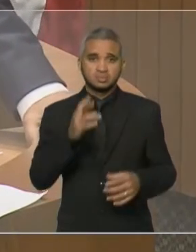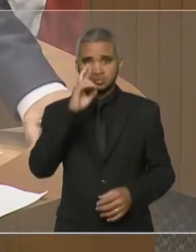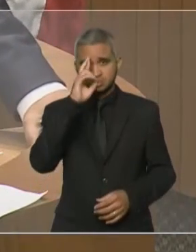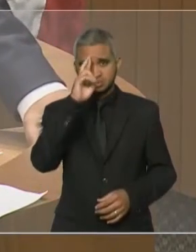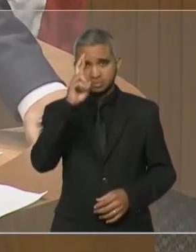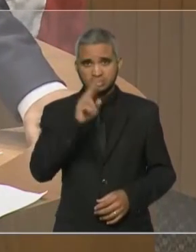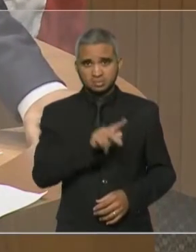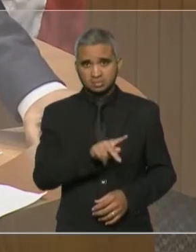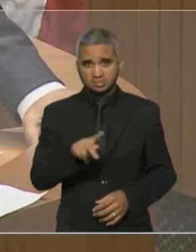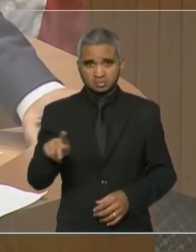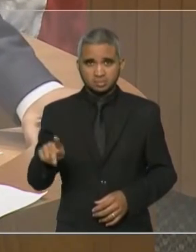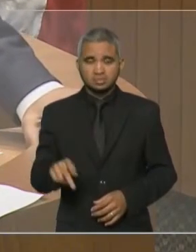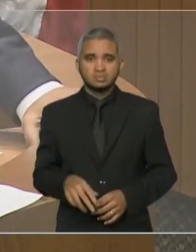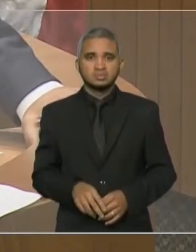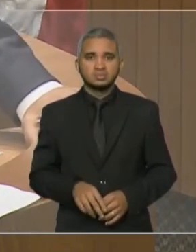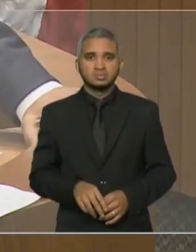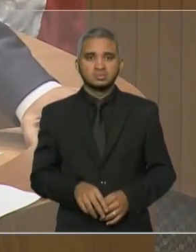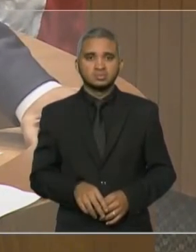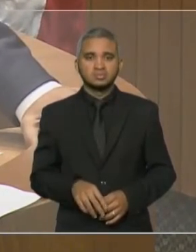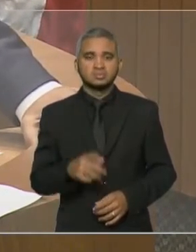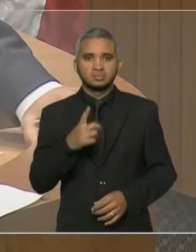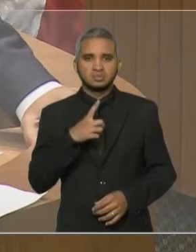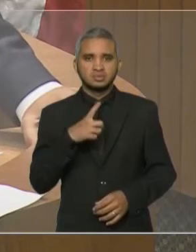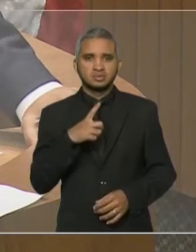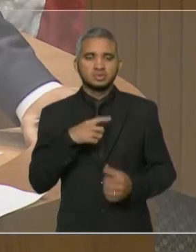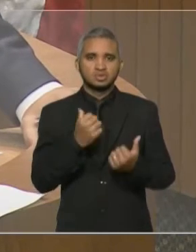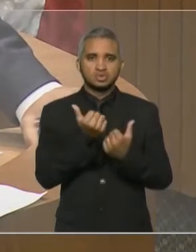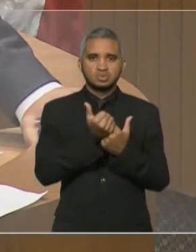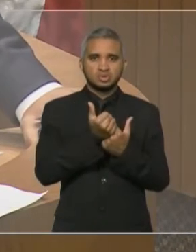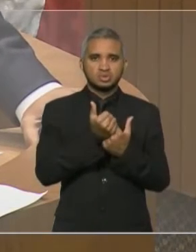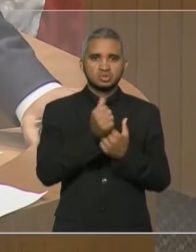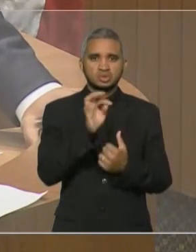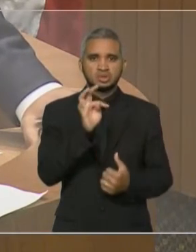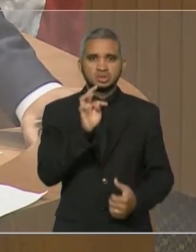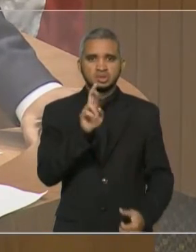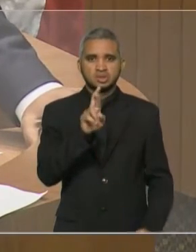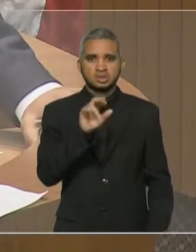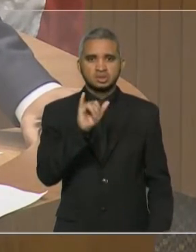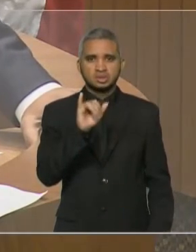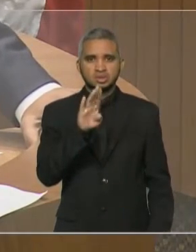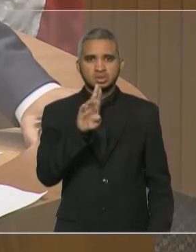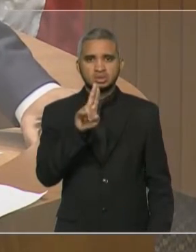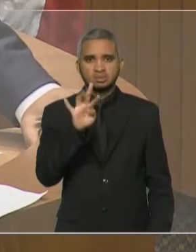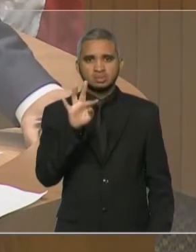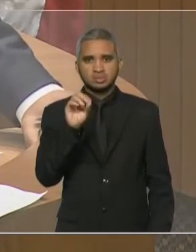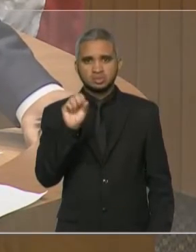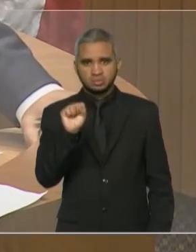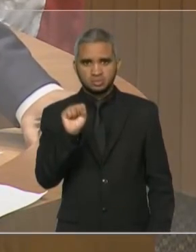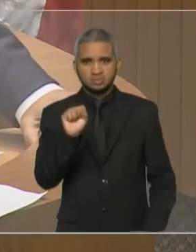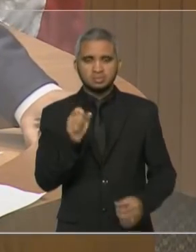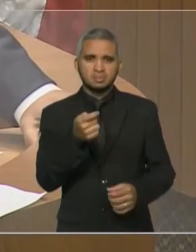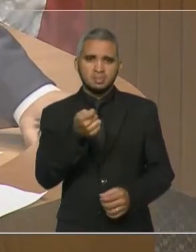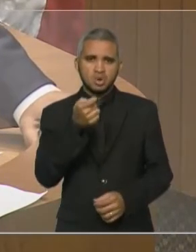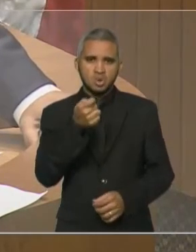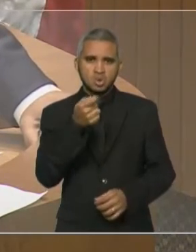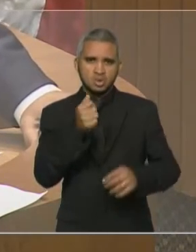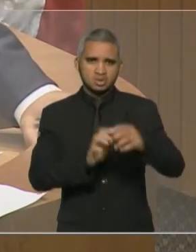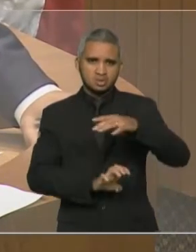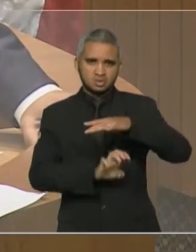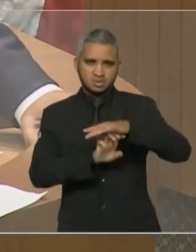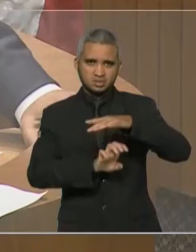no que diz respeito à substituição tributária, este regime especial, algumas poucas empresas vieram